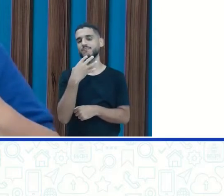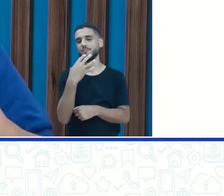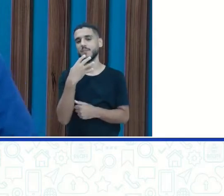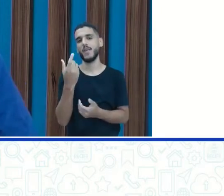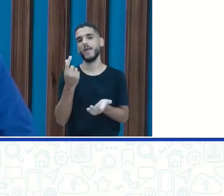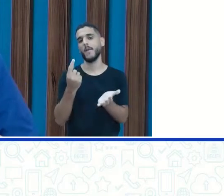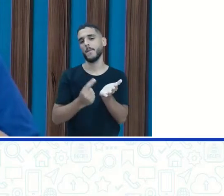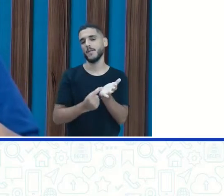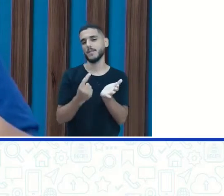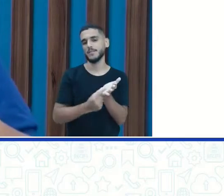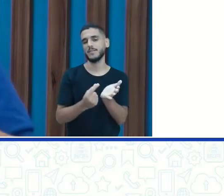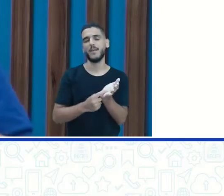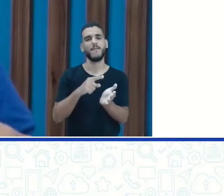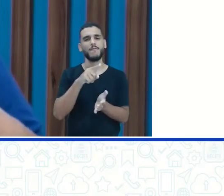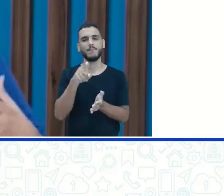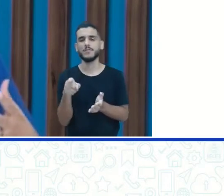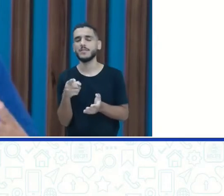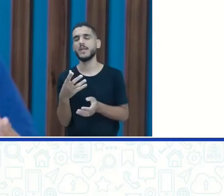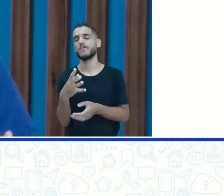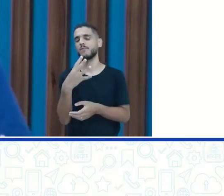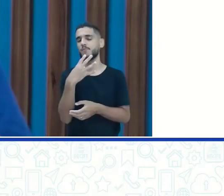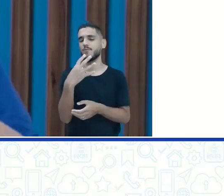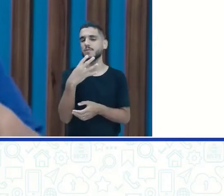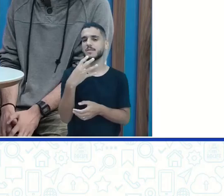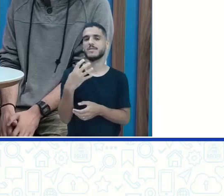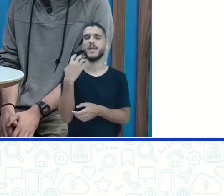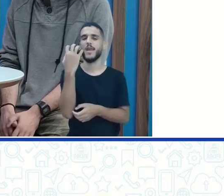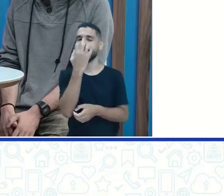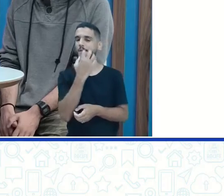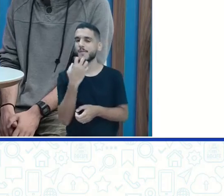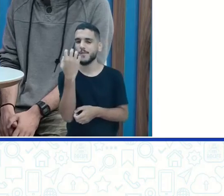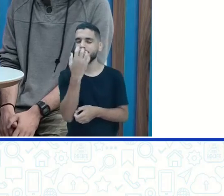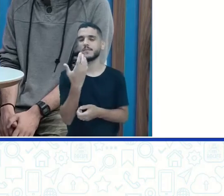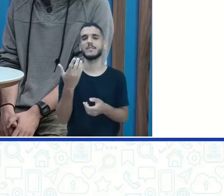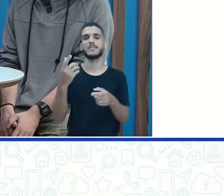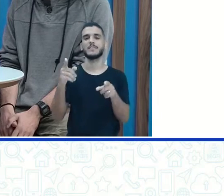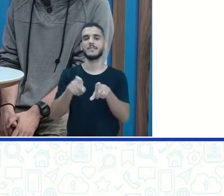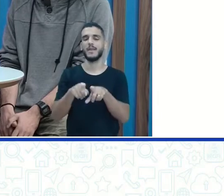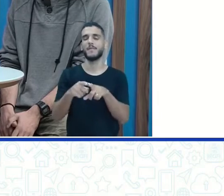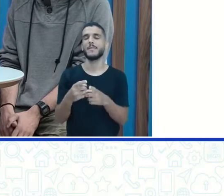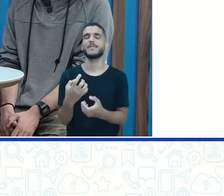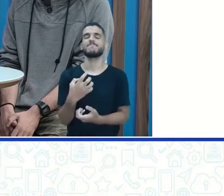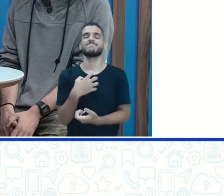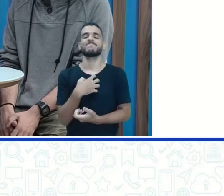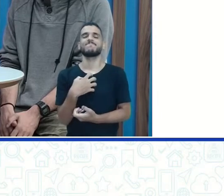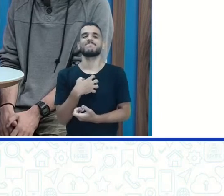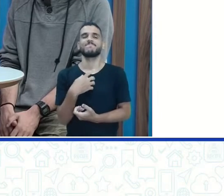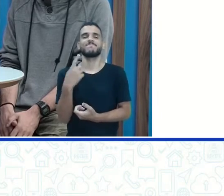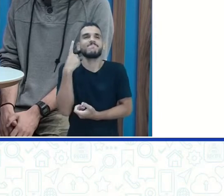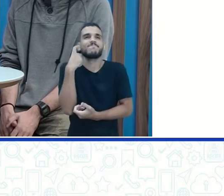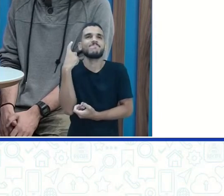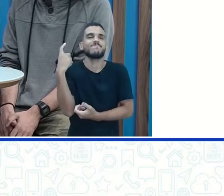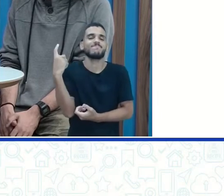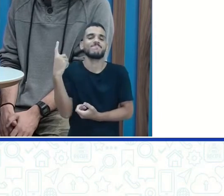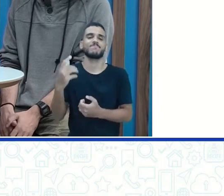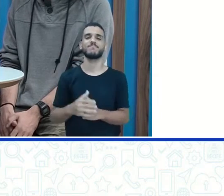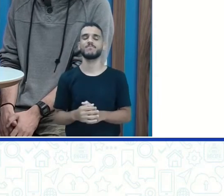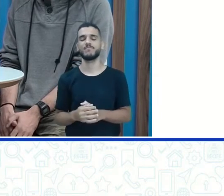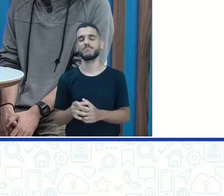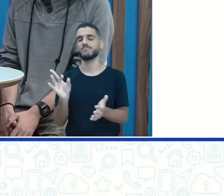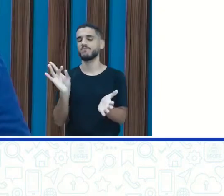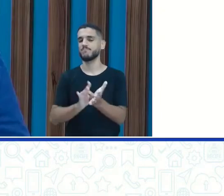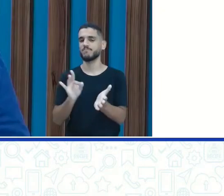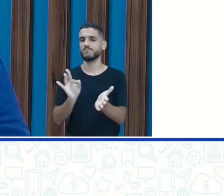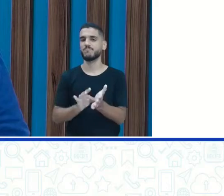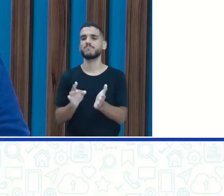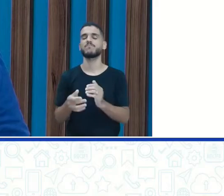um aplicativo para vocês conhecerem as notas musicais, experimentarem sons. Exatamente, Matheus,